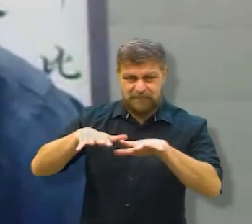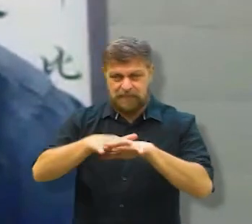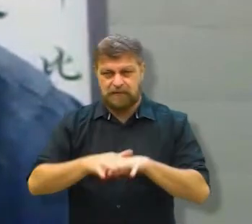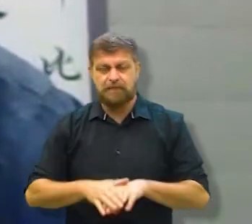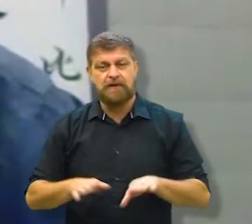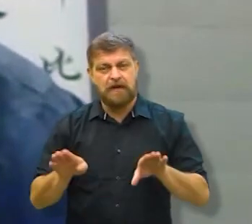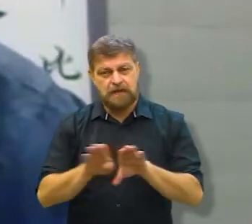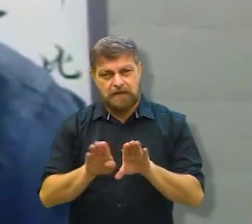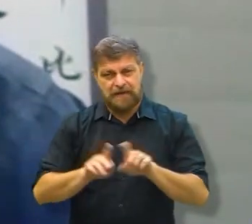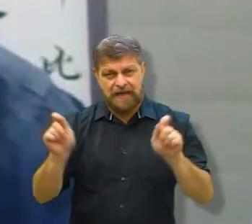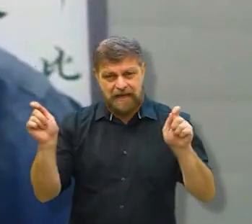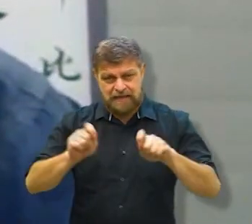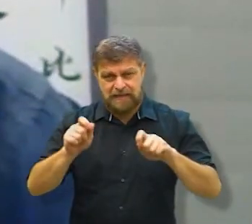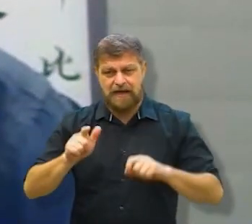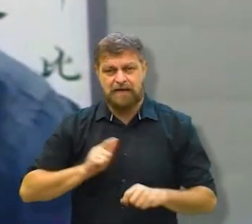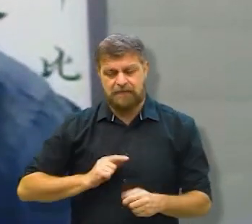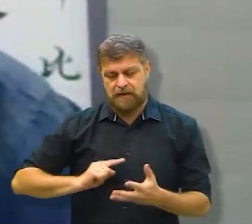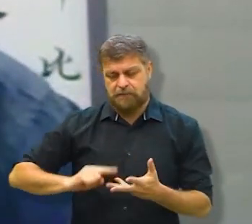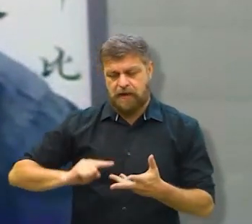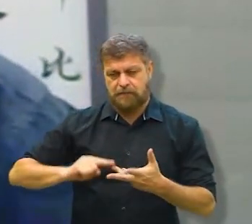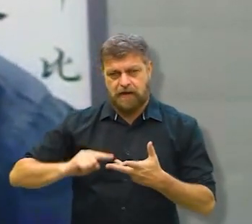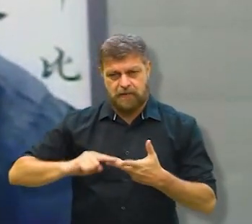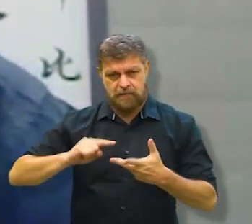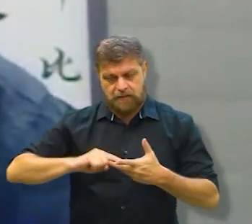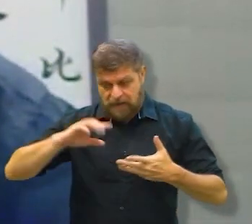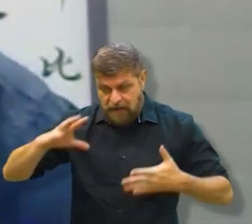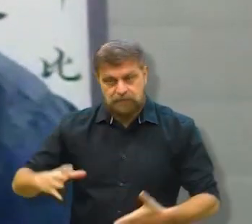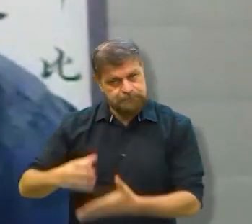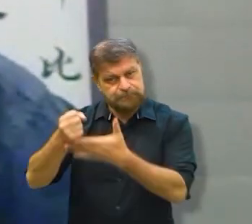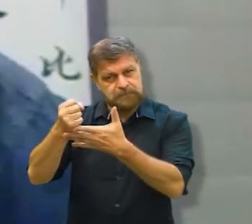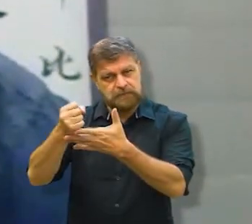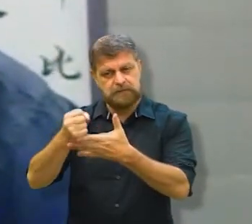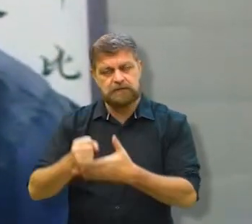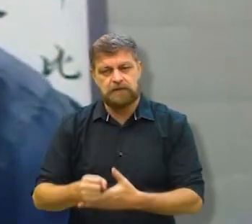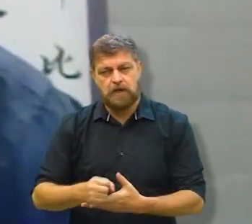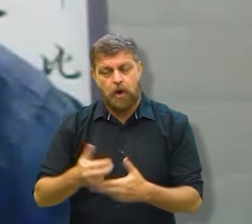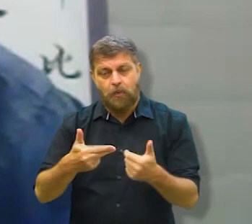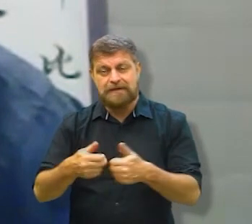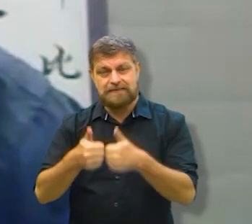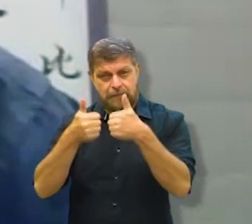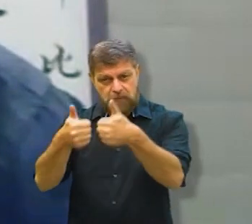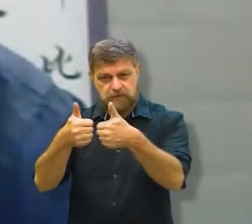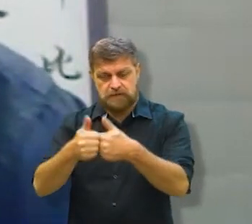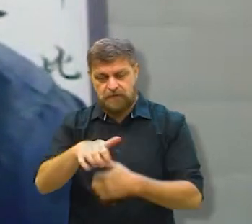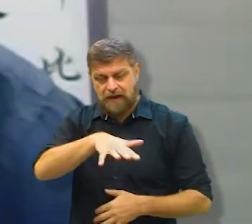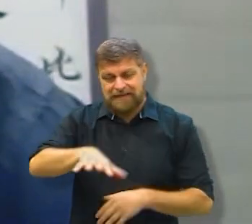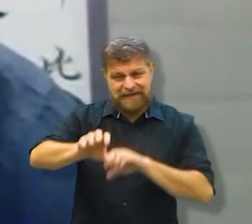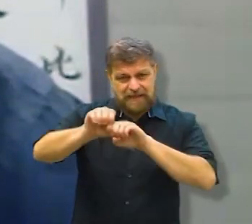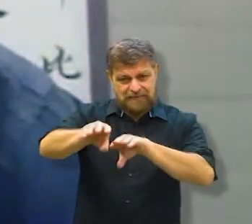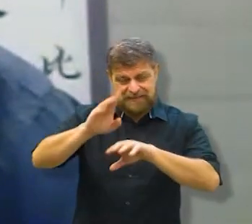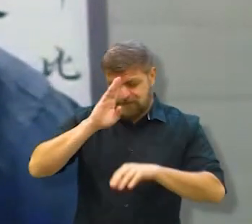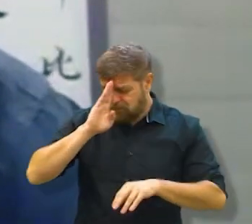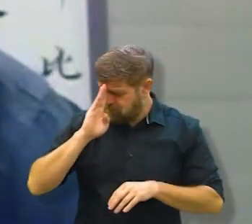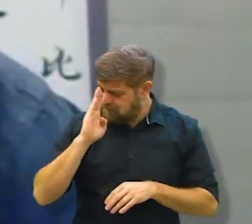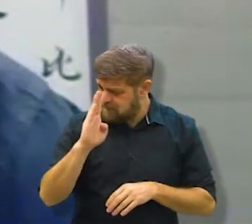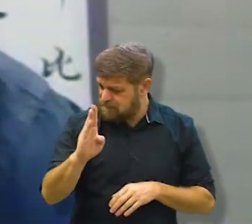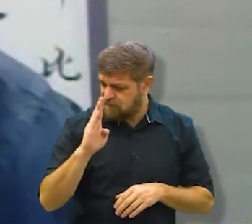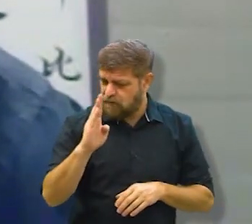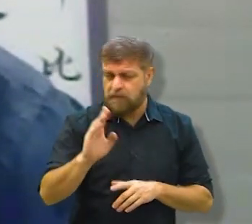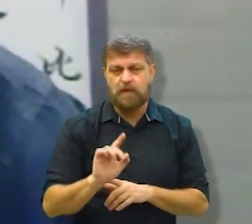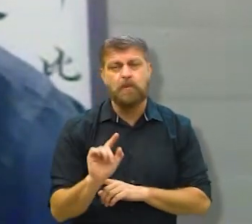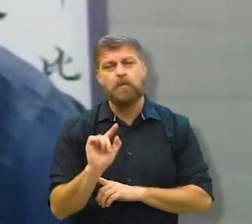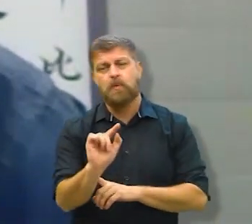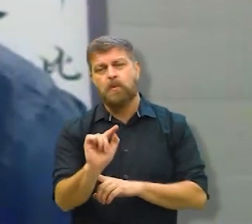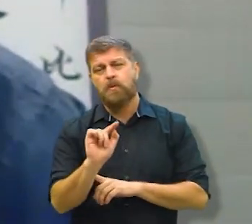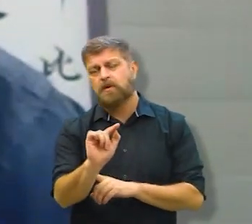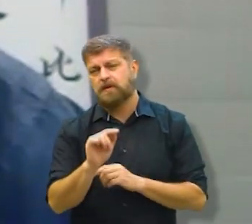pandemia. Mas é possível resgatar algumas coisas que foram positivas. E na educação, principalmente,